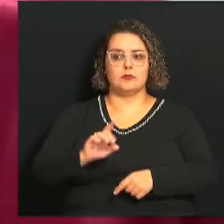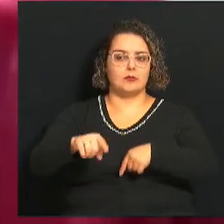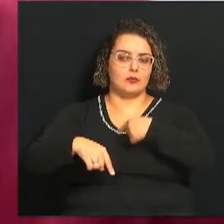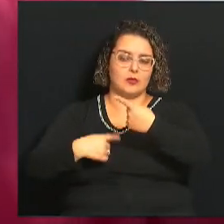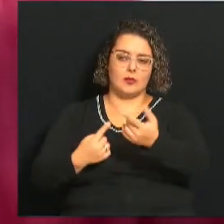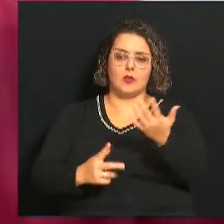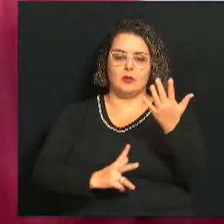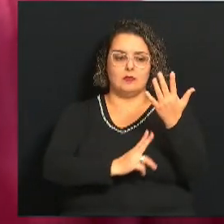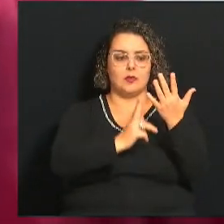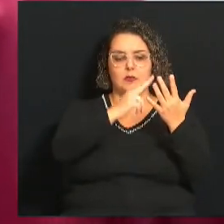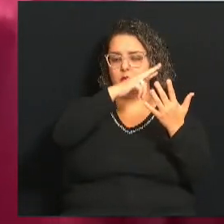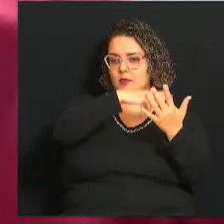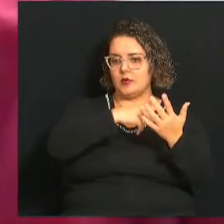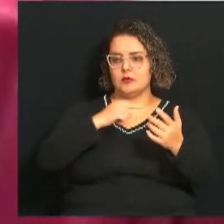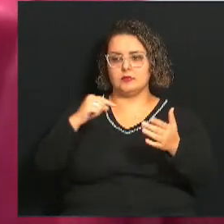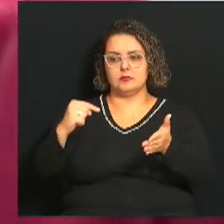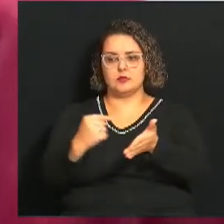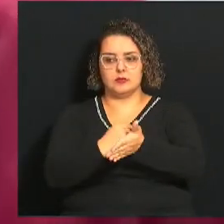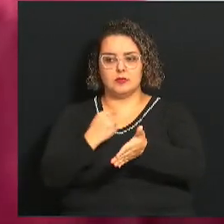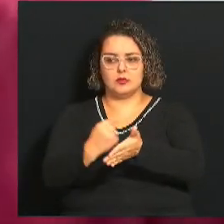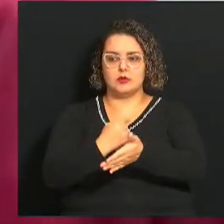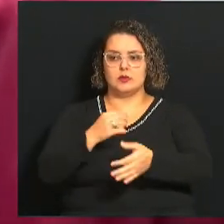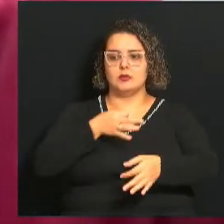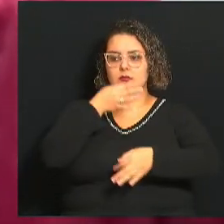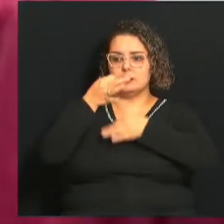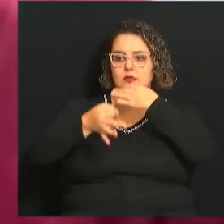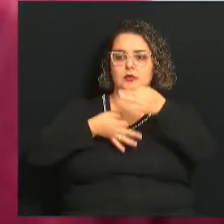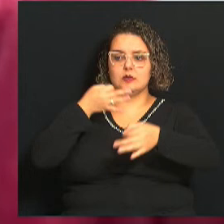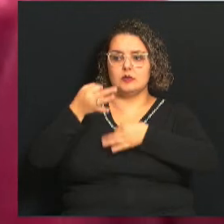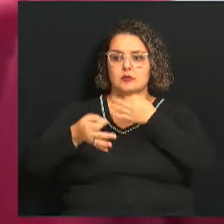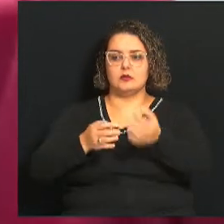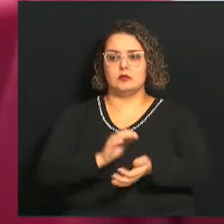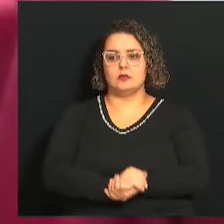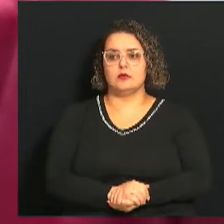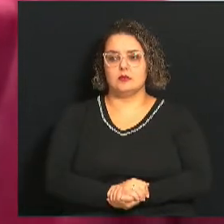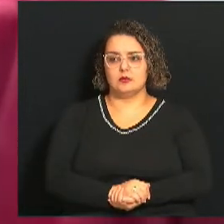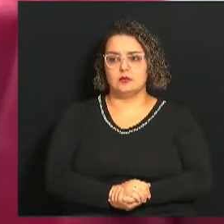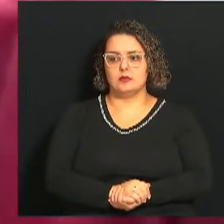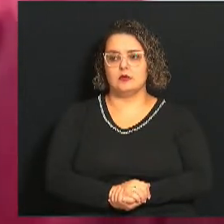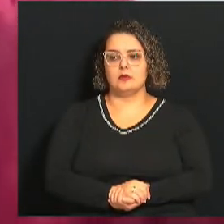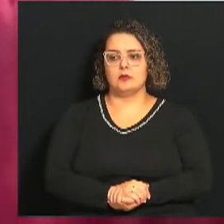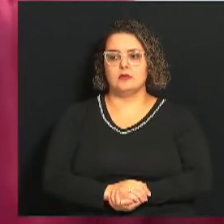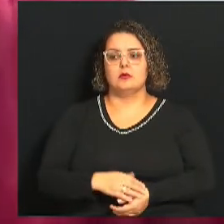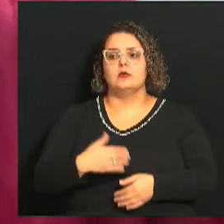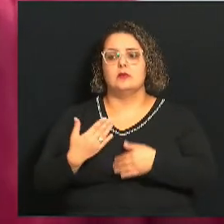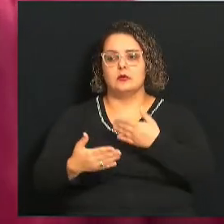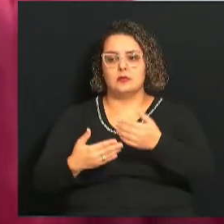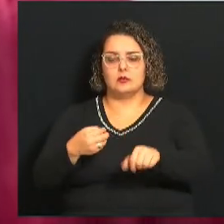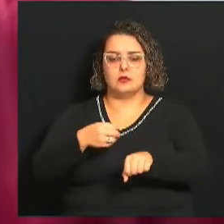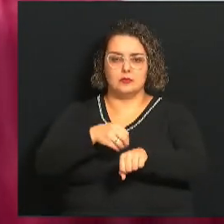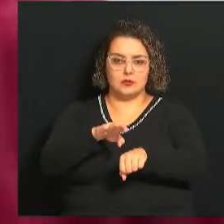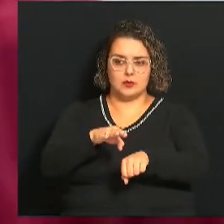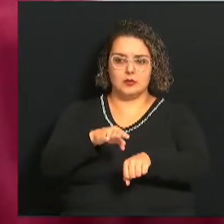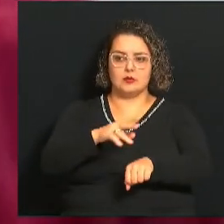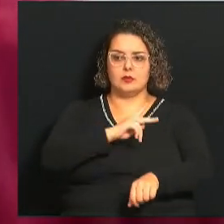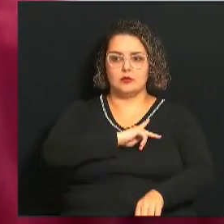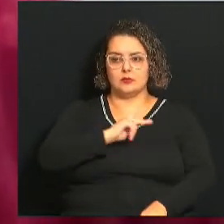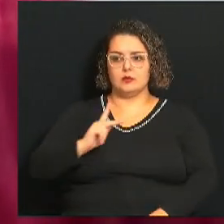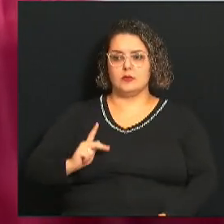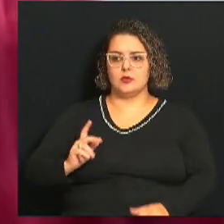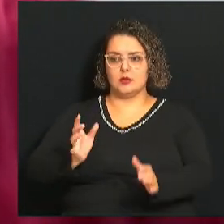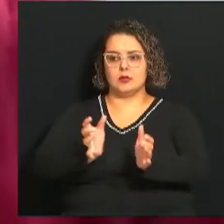são questionadas, que são criticadas, fica aqui também, à medida que foi encaminhado aí pelo presidente da comissão,